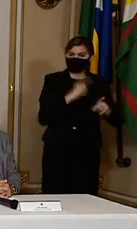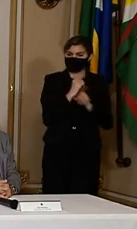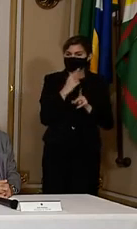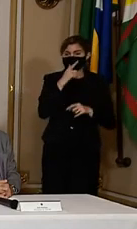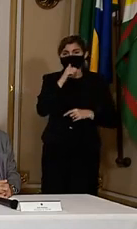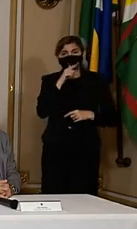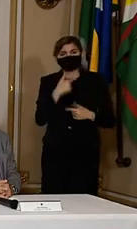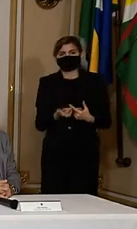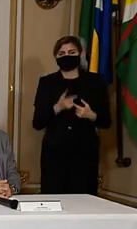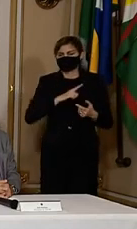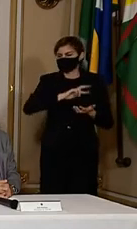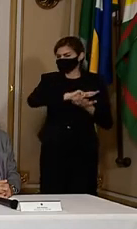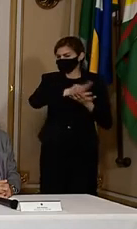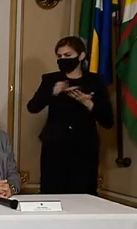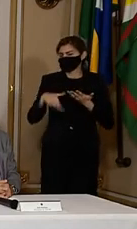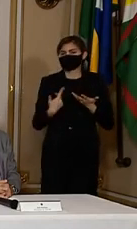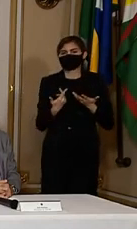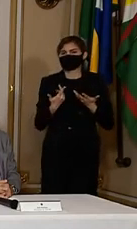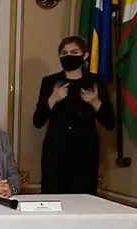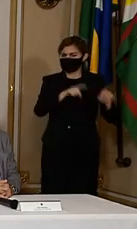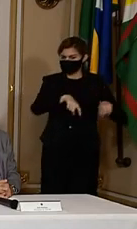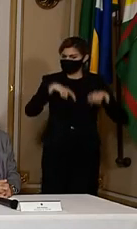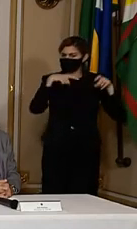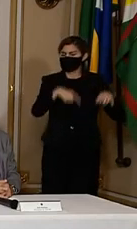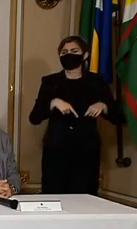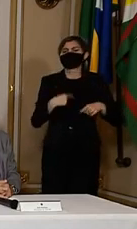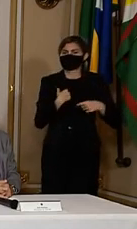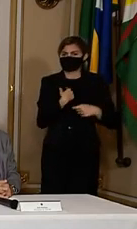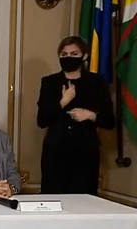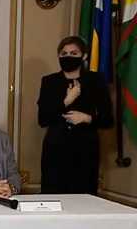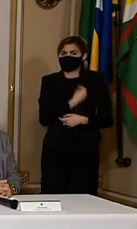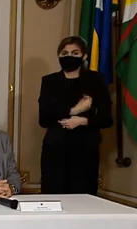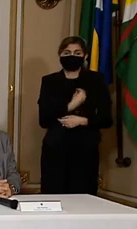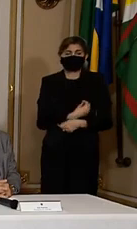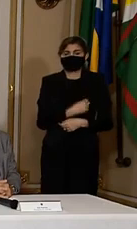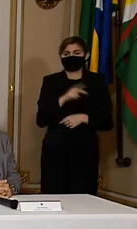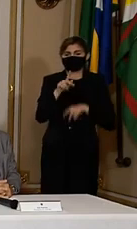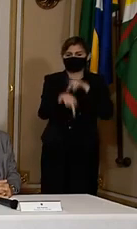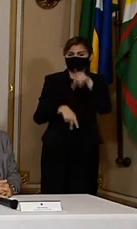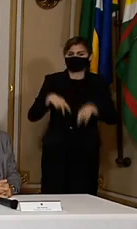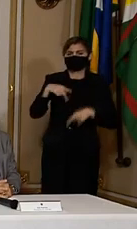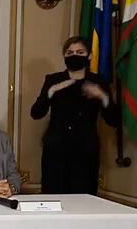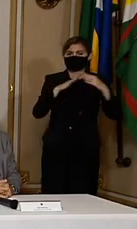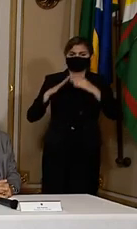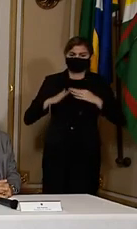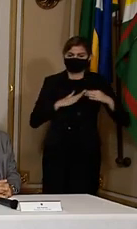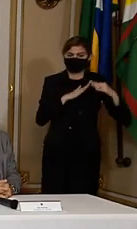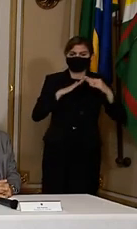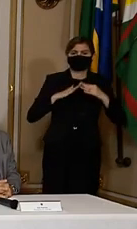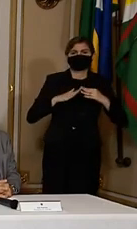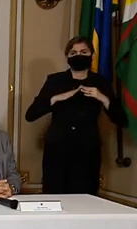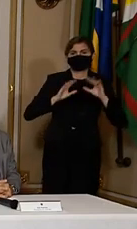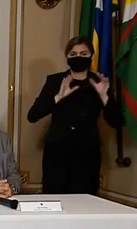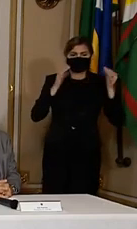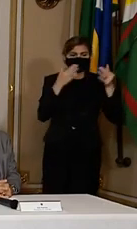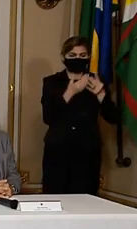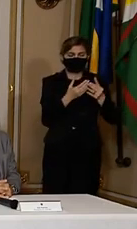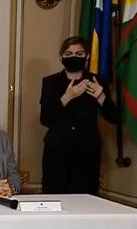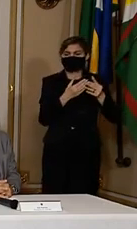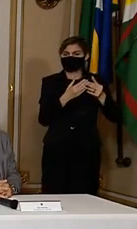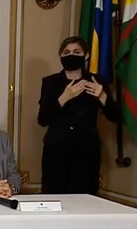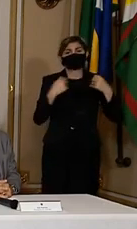com o mundo Rural que diálogo com a vida das pessoas que moram nos distritos que moram nas comunidades